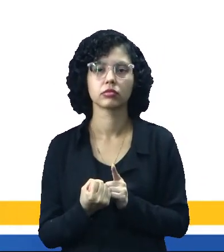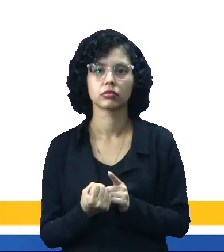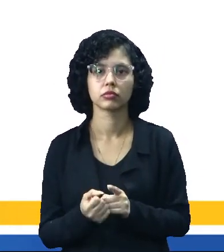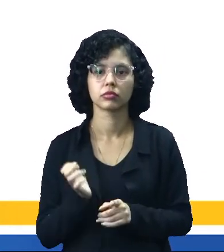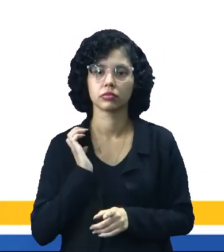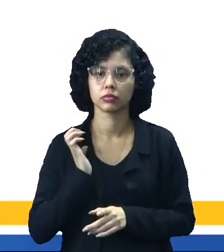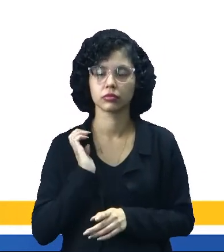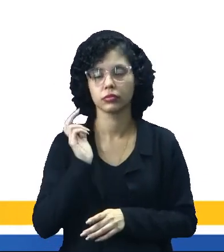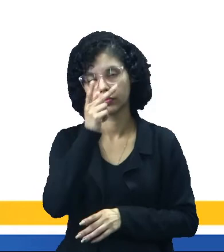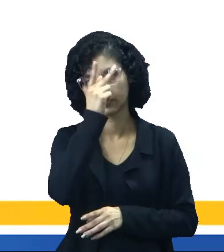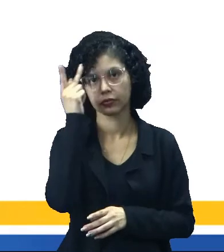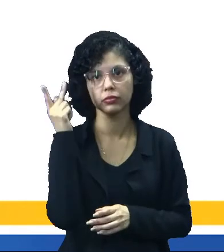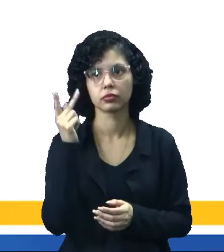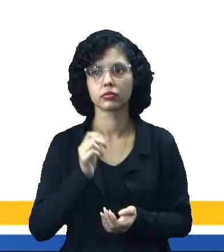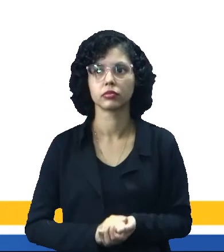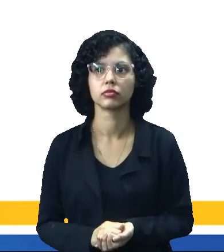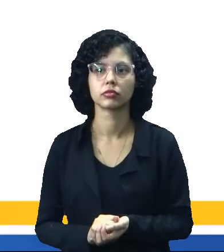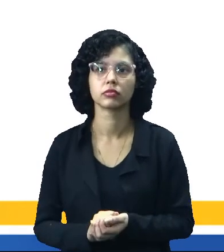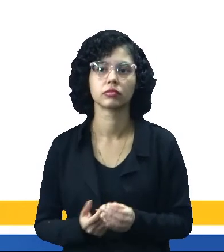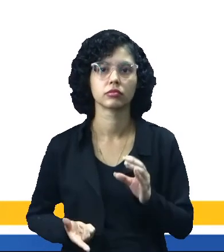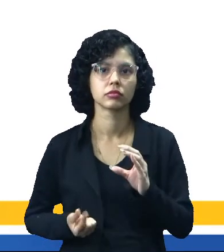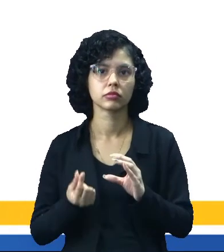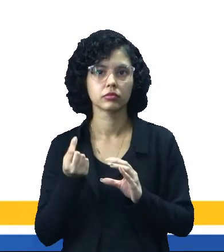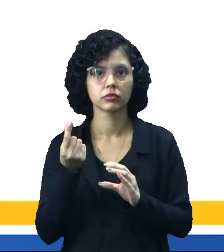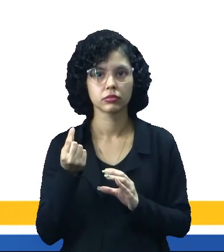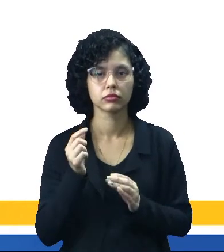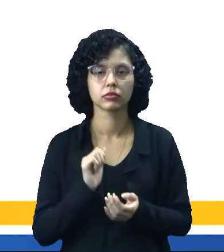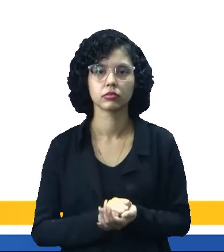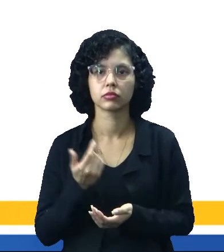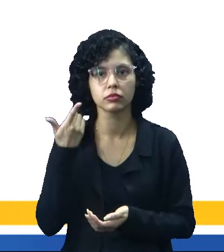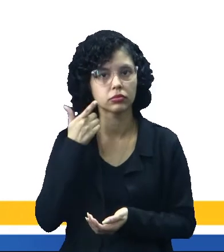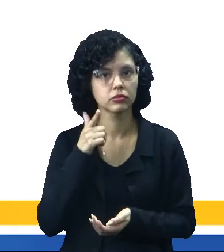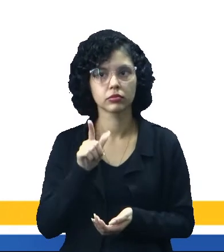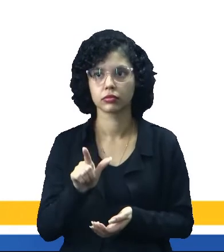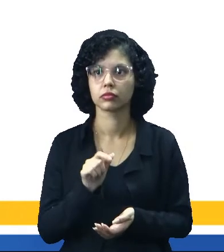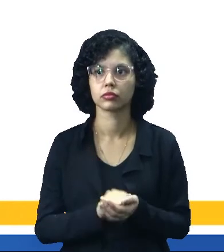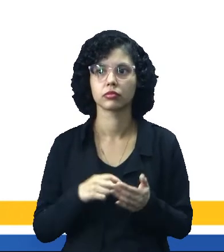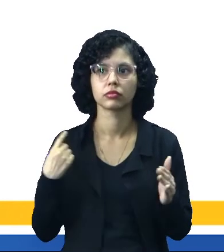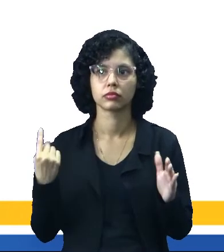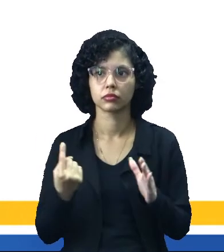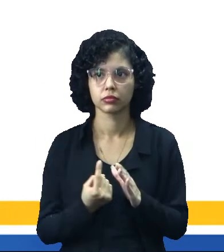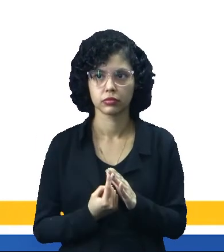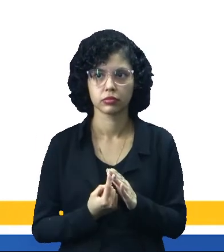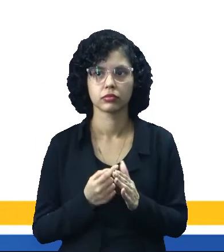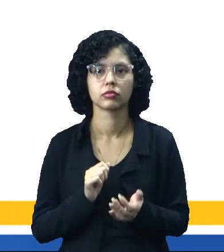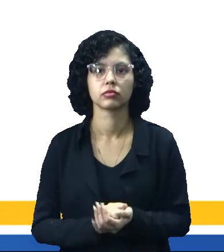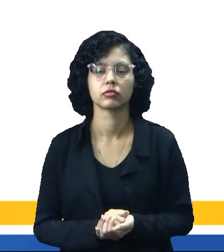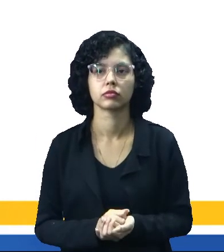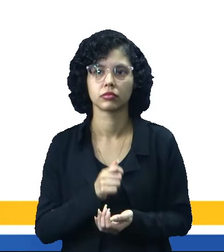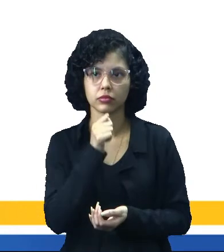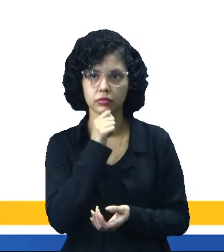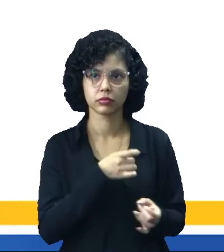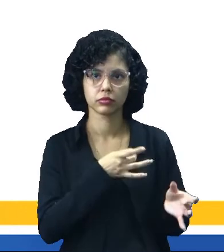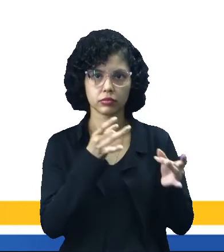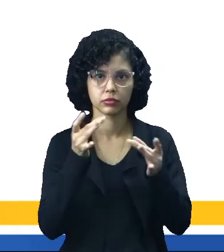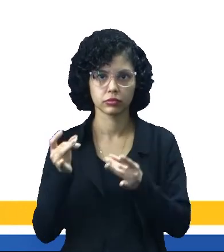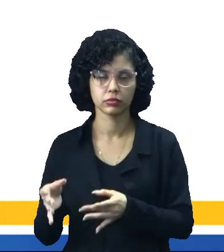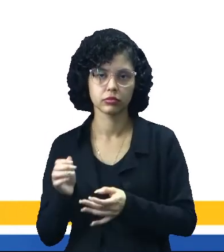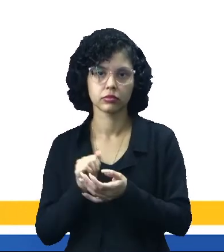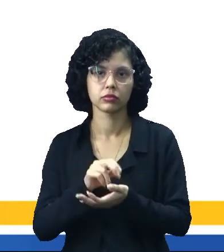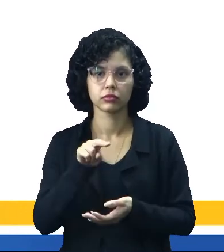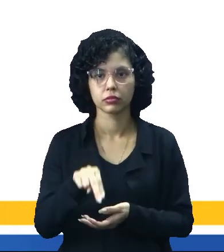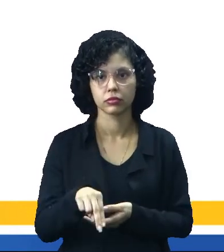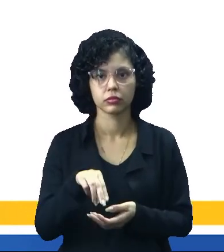conseguem enriquecer no sistema capitalista, outras pessoas não conseguem, né, se inserir ali no meio desse mercado por